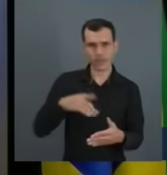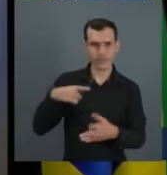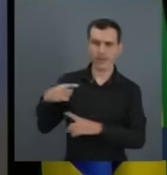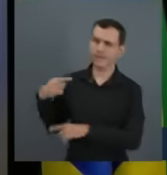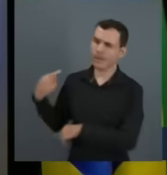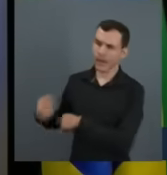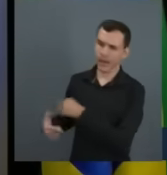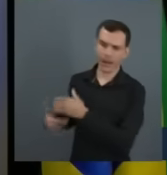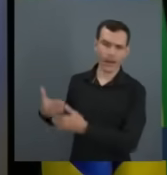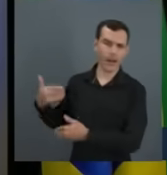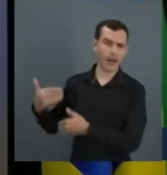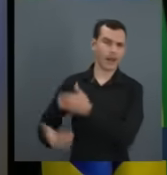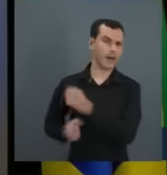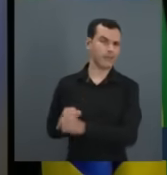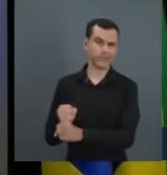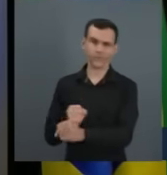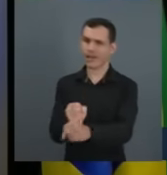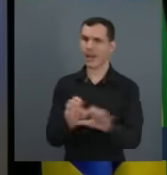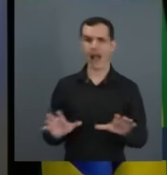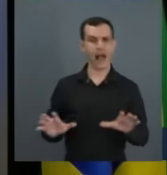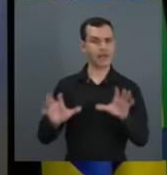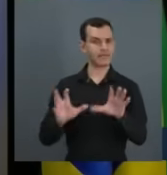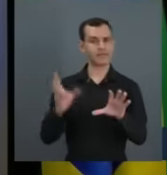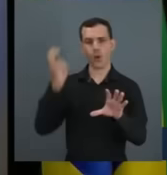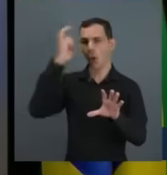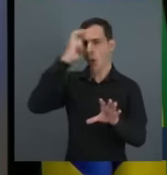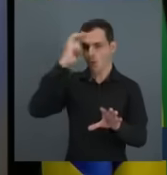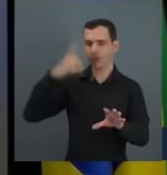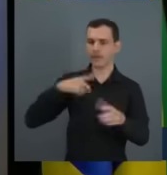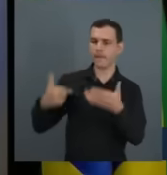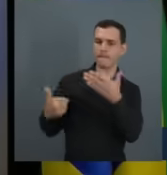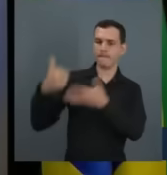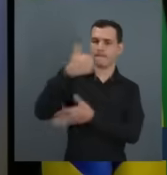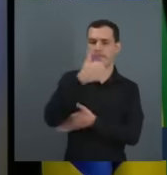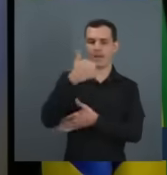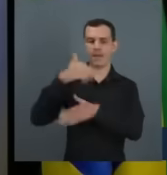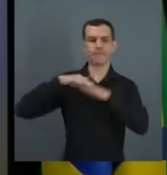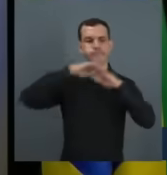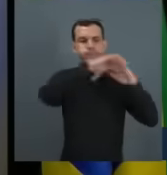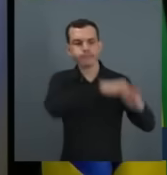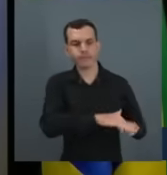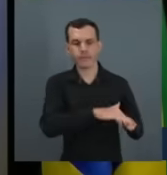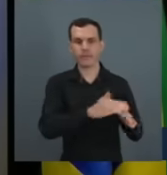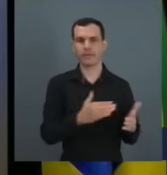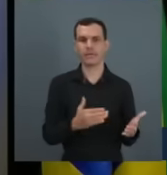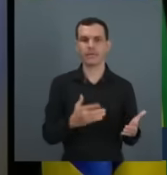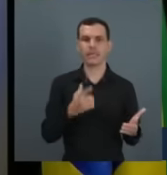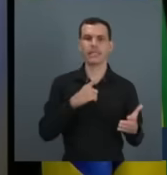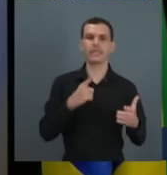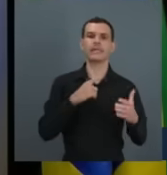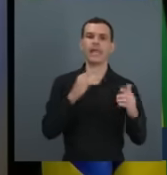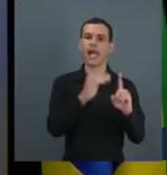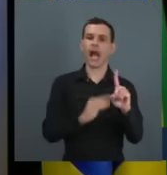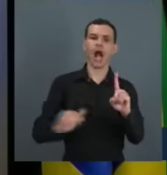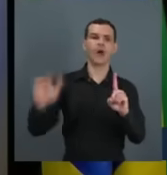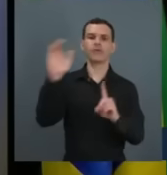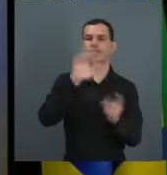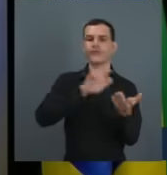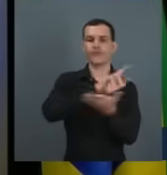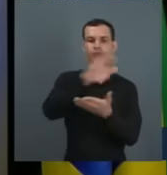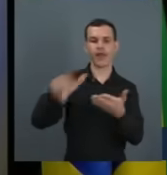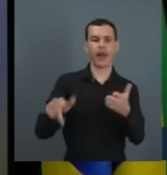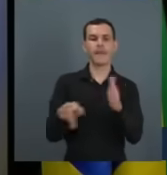acabou gerando uma cultura de privilégios abusivos aos detentores de autoridade no poder político e